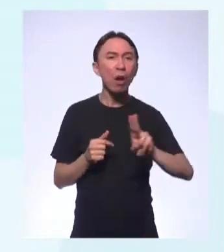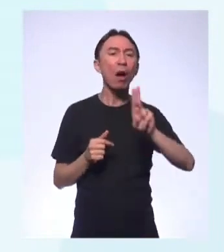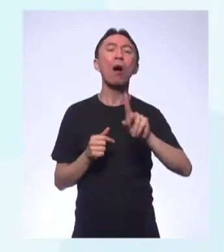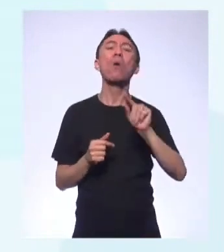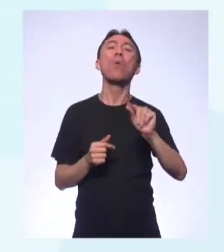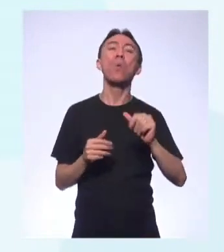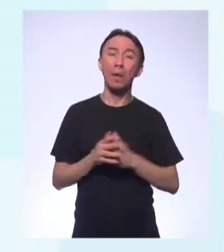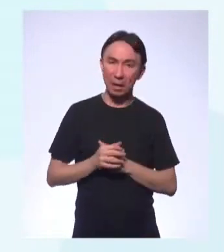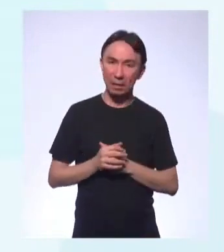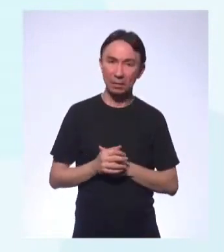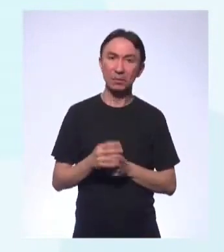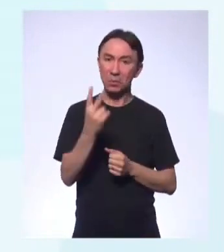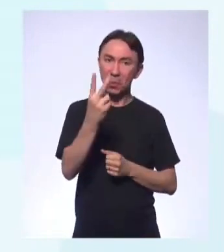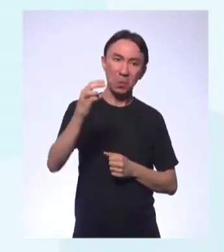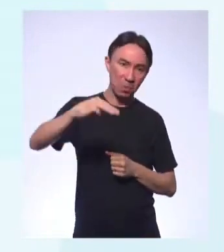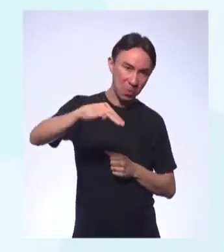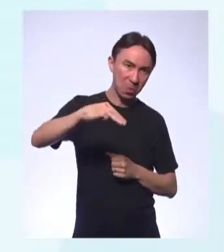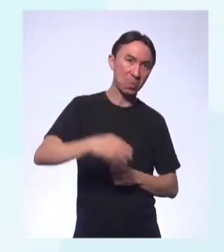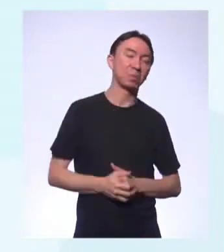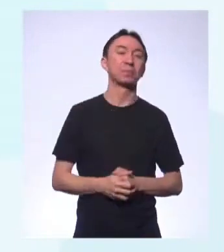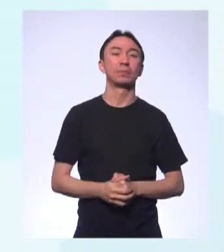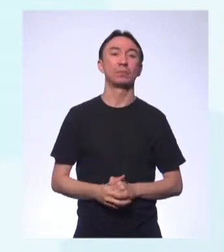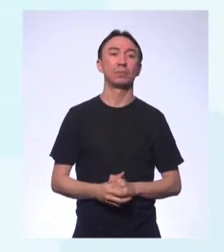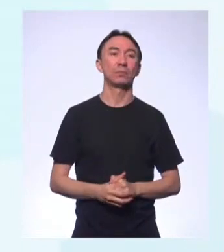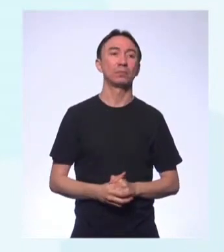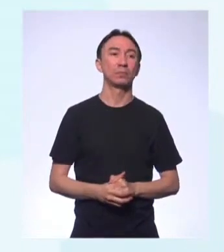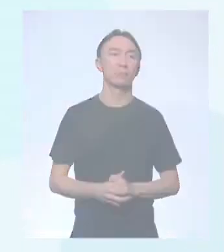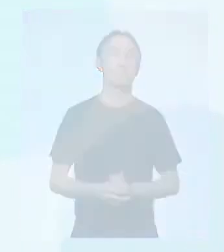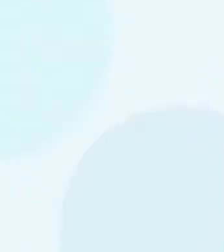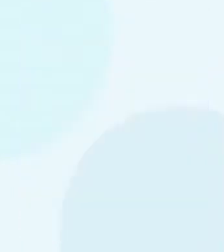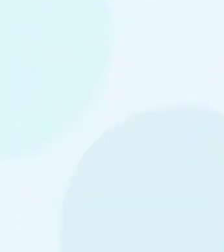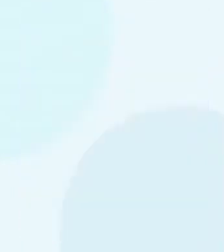responderem, 2 minutinhos aí para vocês.